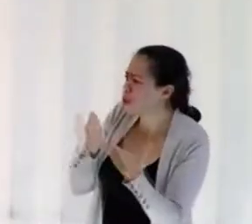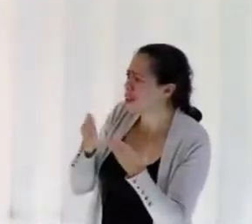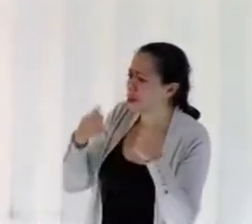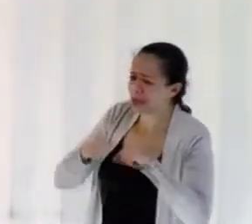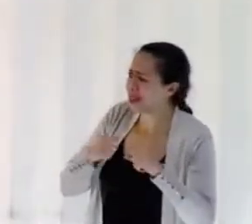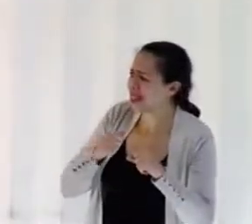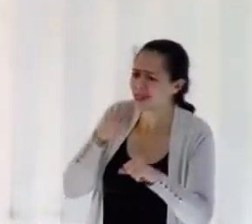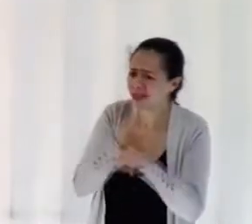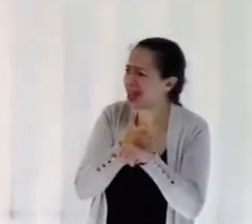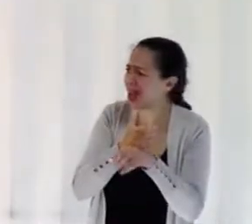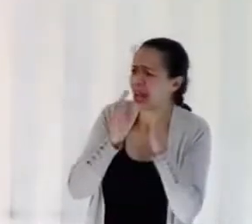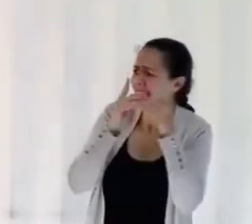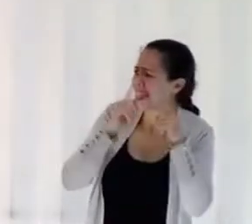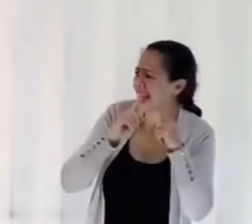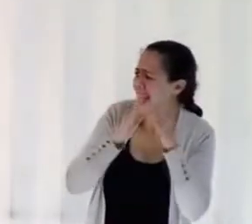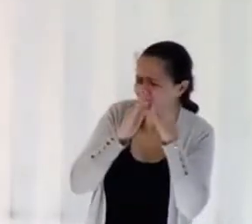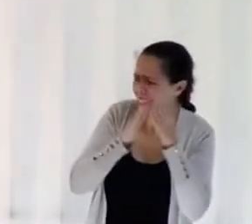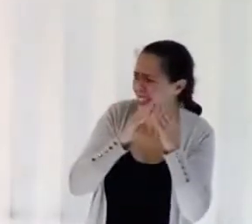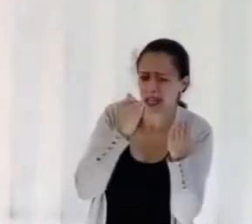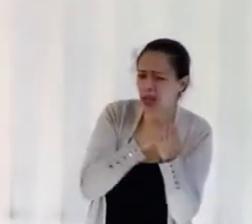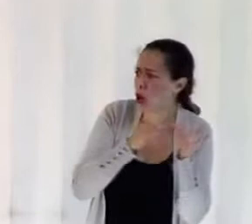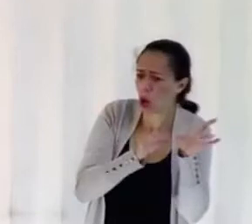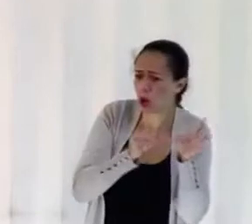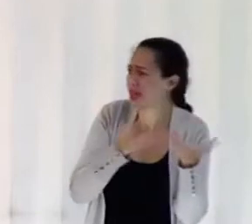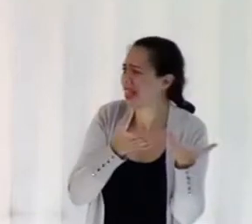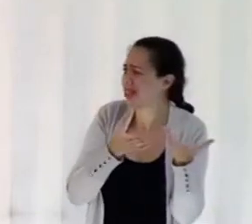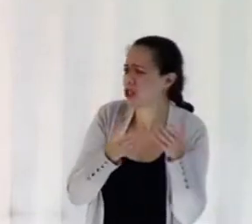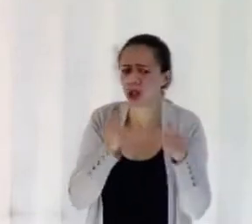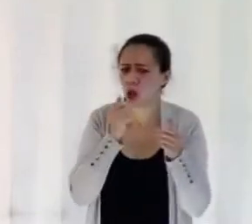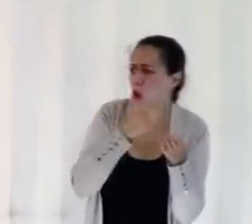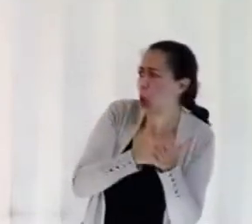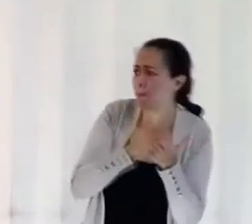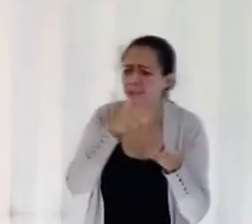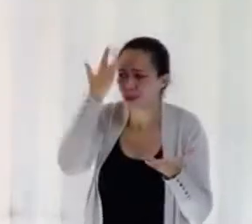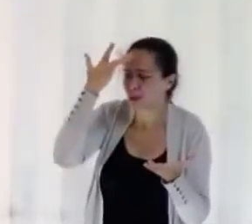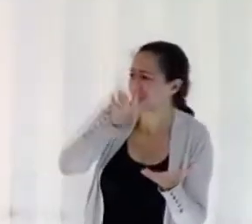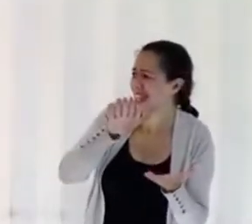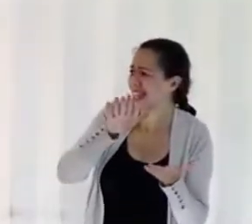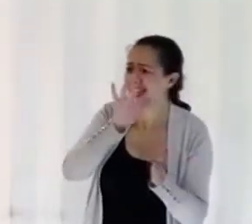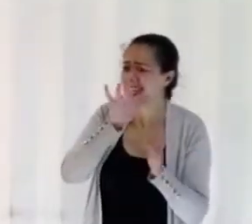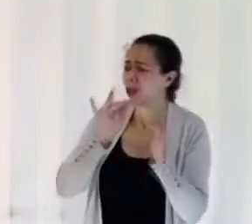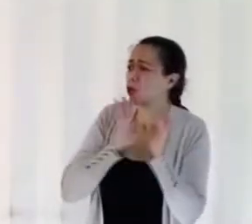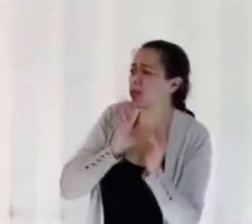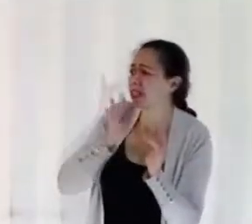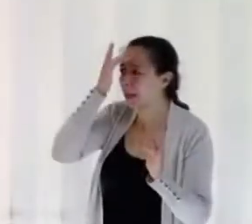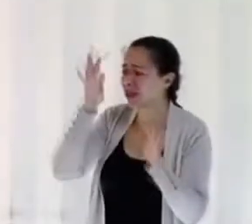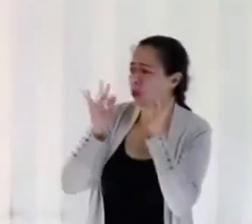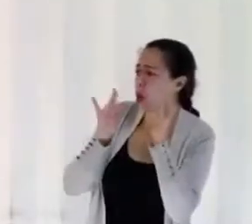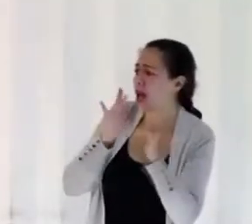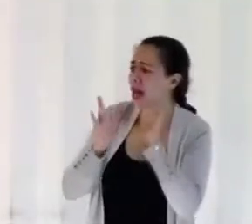não? Pastor, conheci um rapazinho. Será que eu devo namorar ou não? Orar mais ou